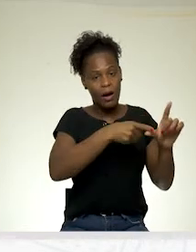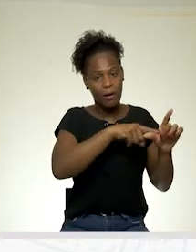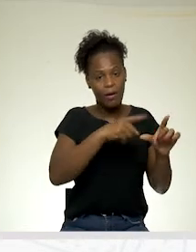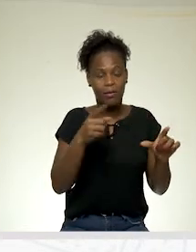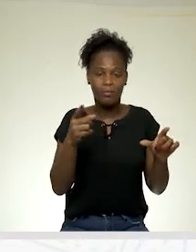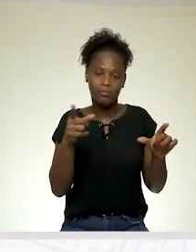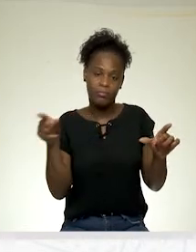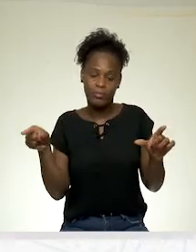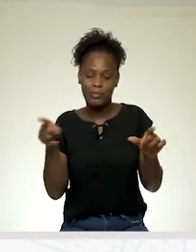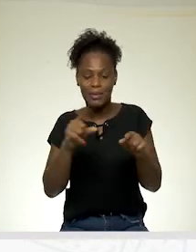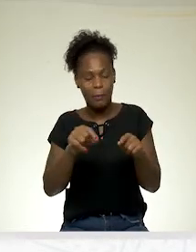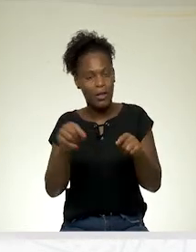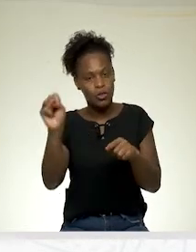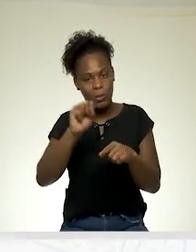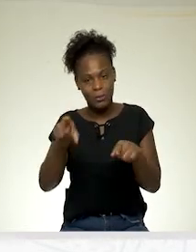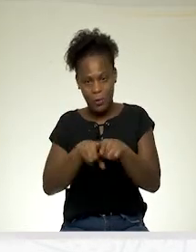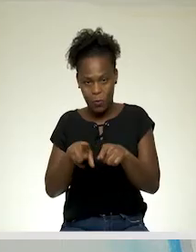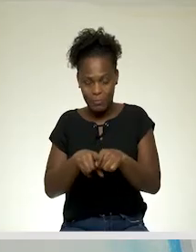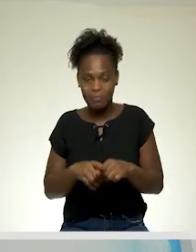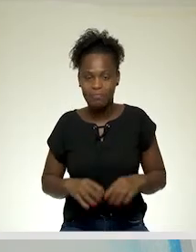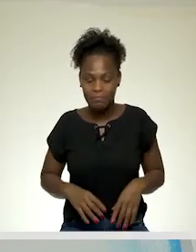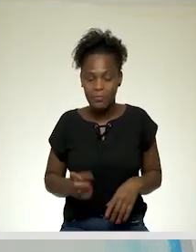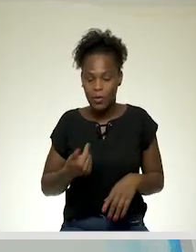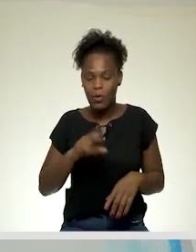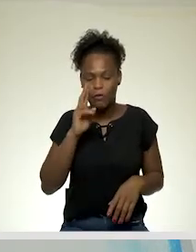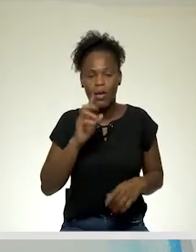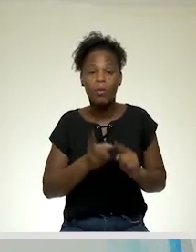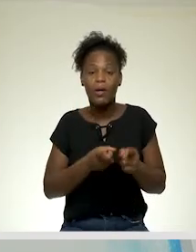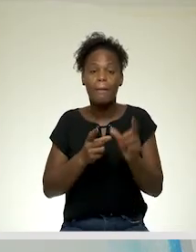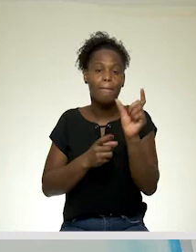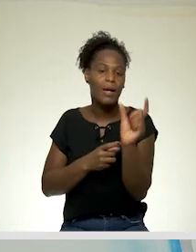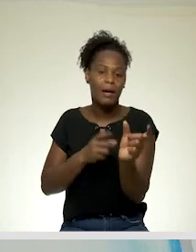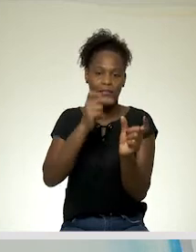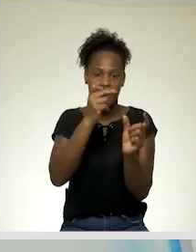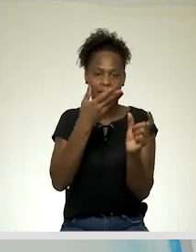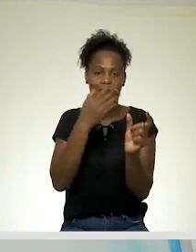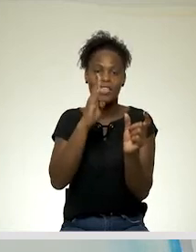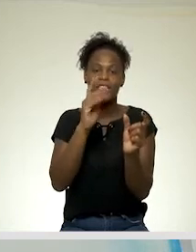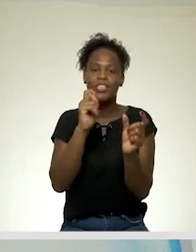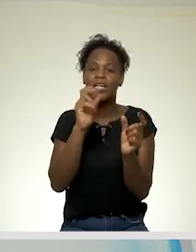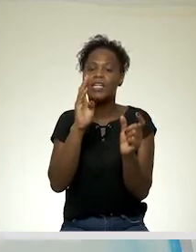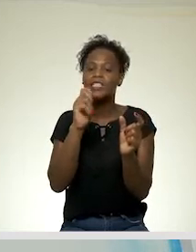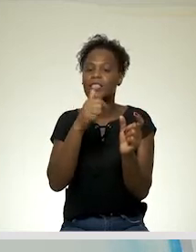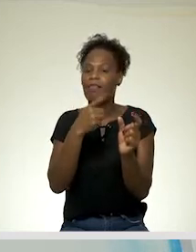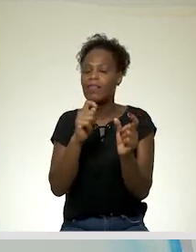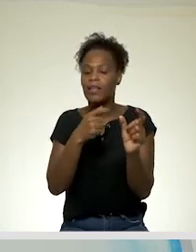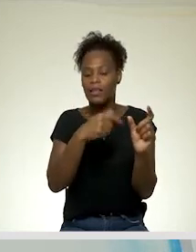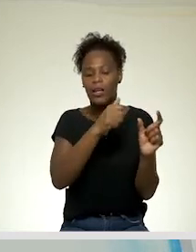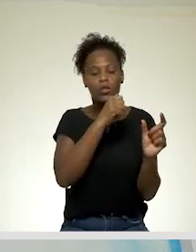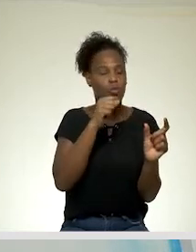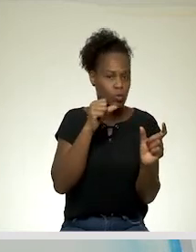esse lado geometricamente iguais. Nós já vimos o que significa a palavra adjacente. Nós temos o lado